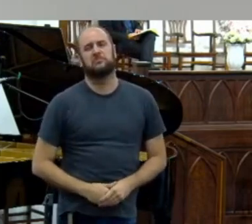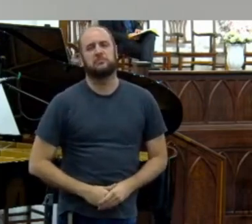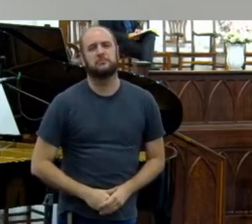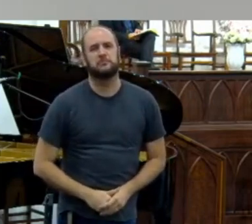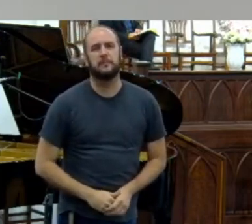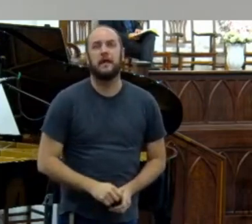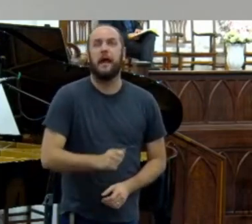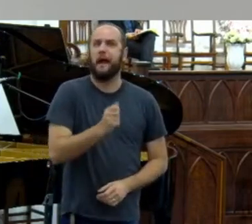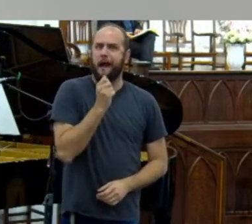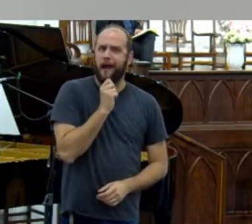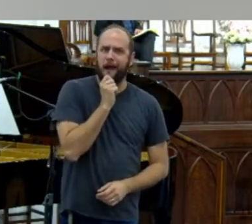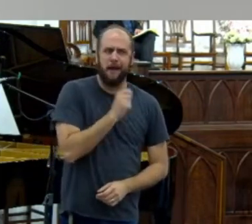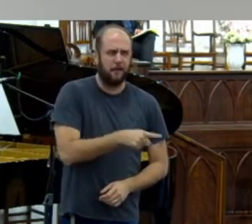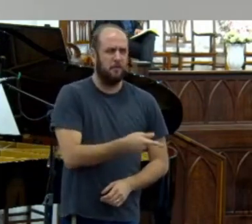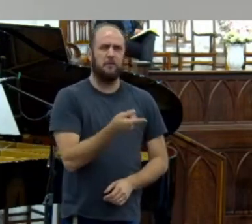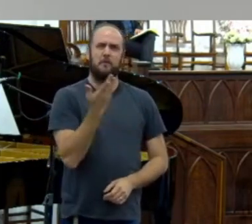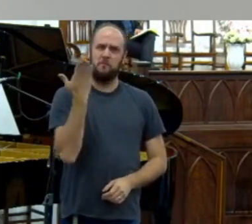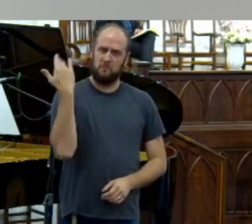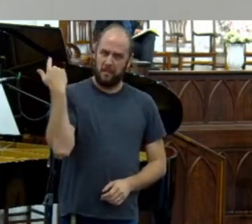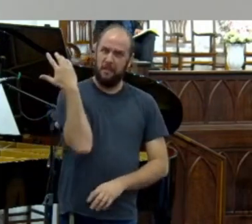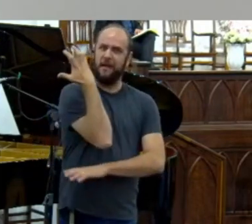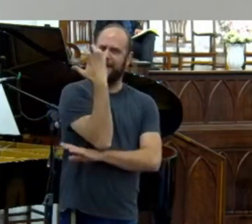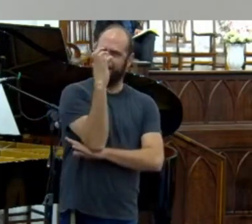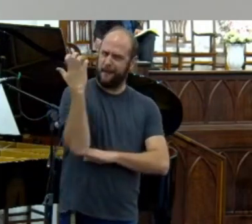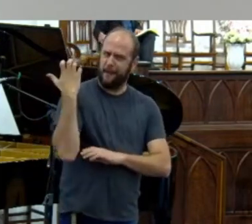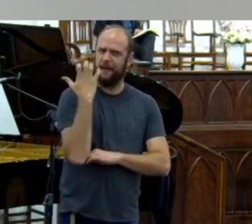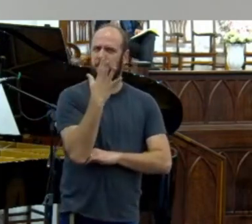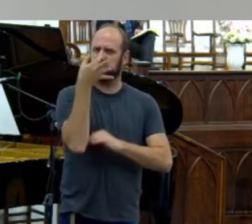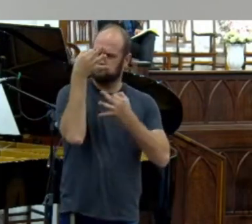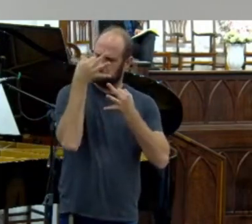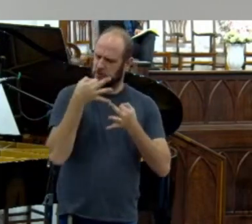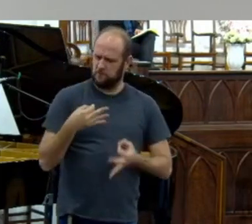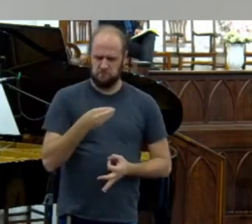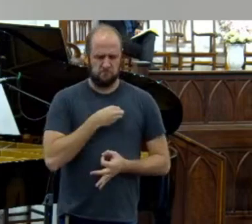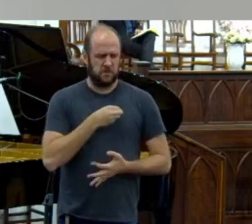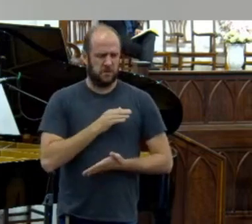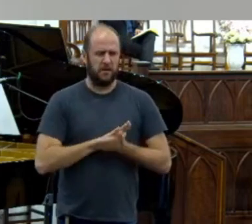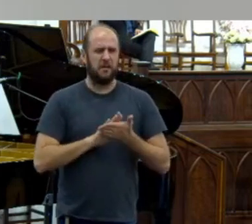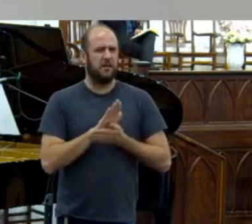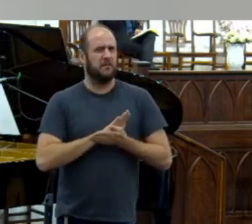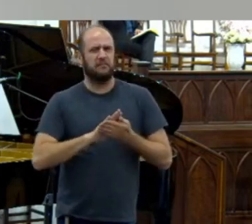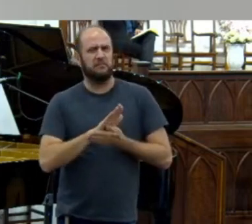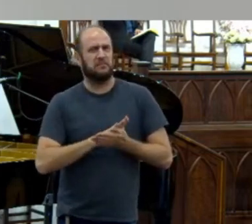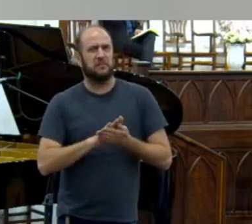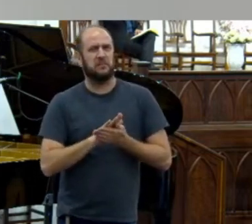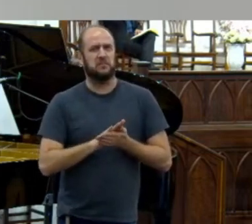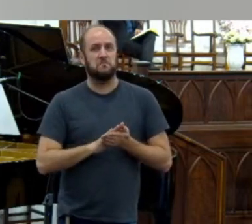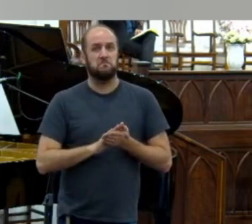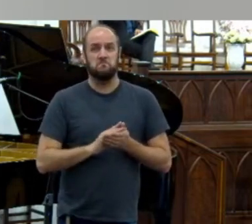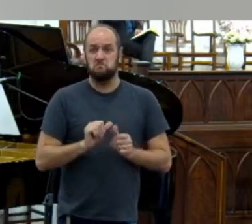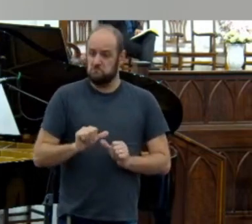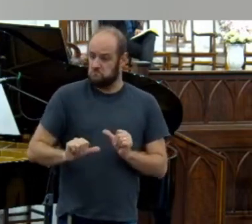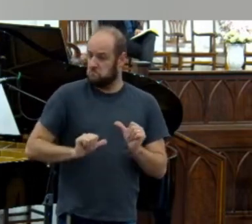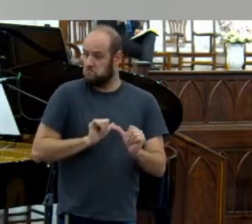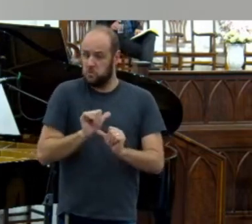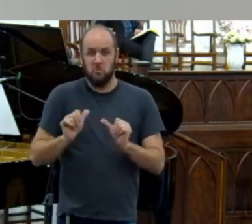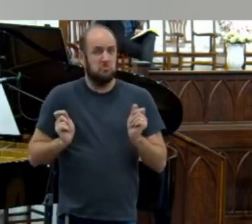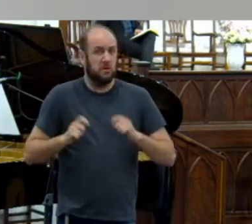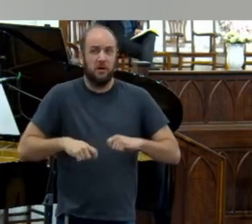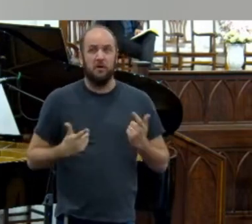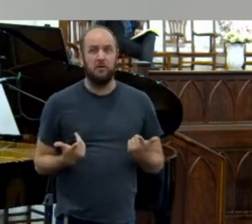Mesmo quando tu eras perfeito lá no Éden, sem pecado, tu eras mutável e tu